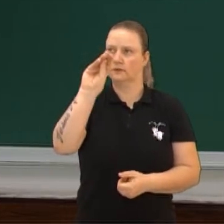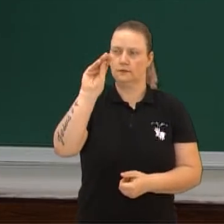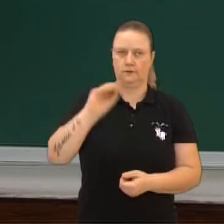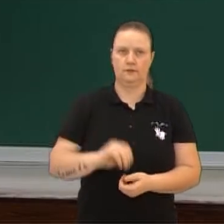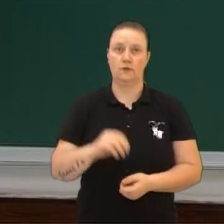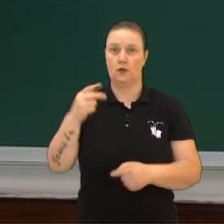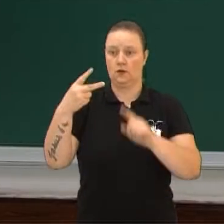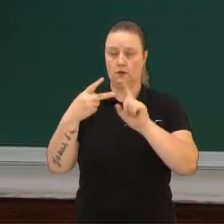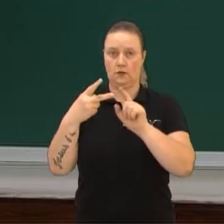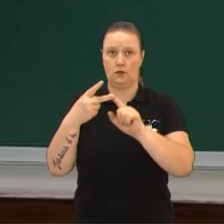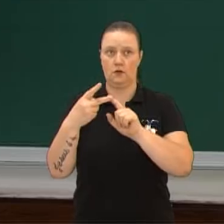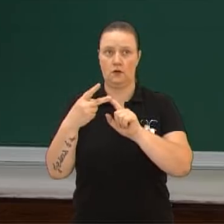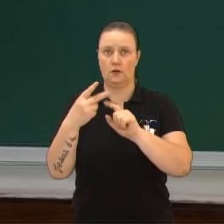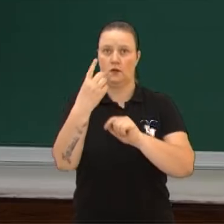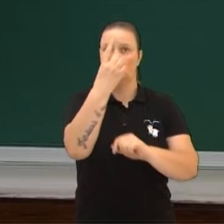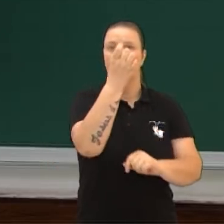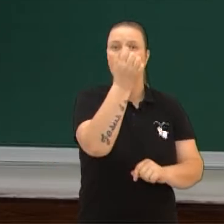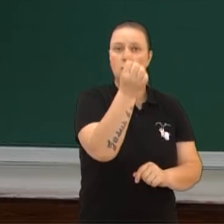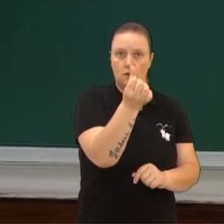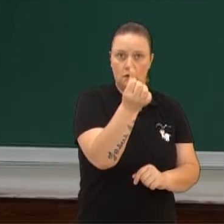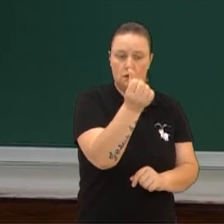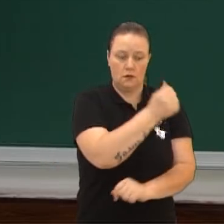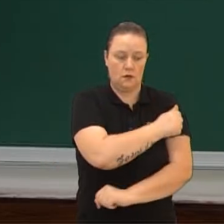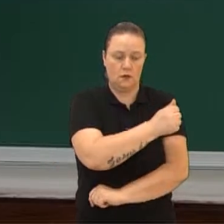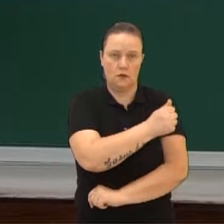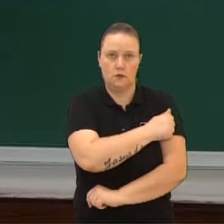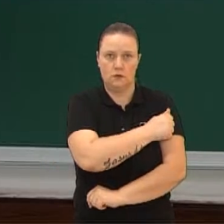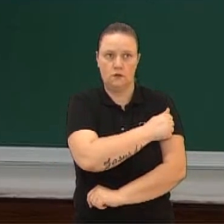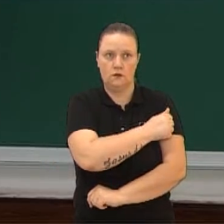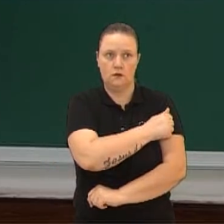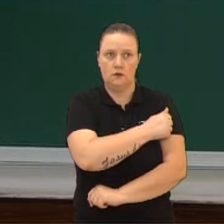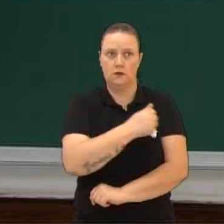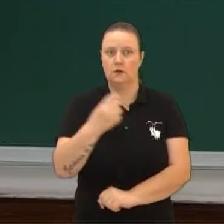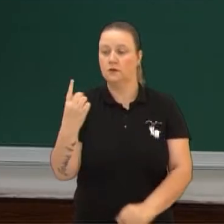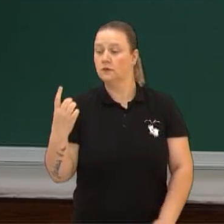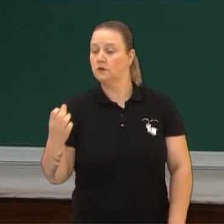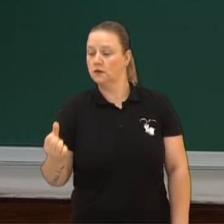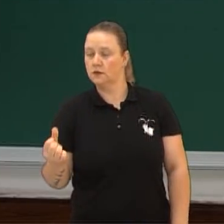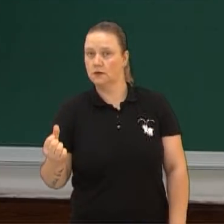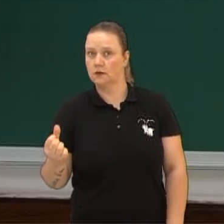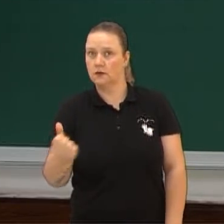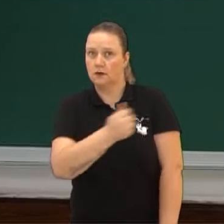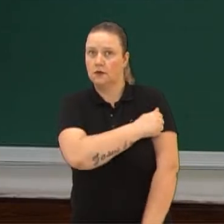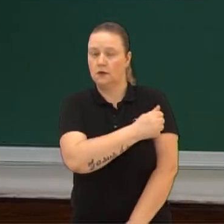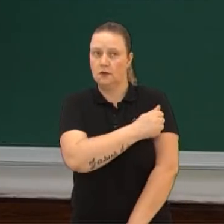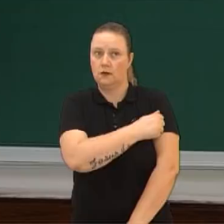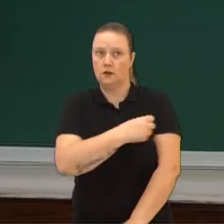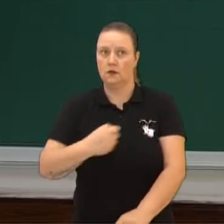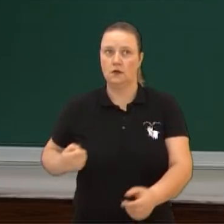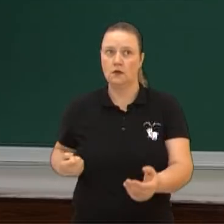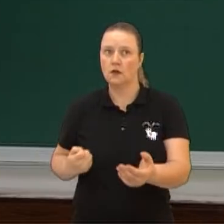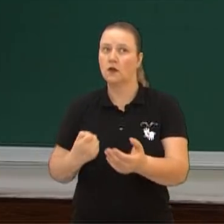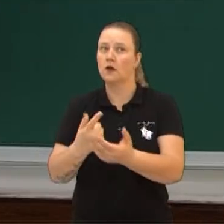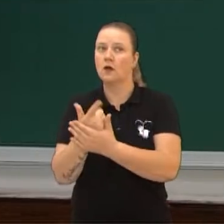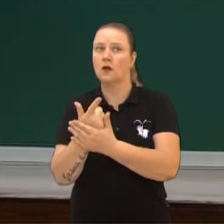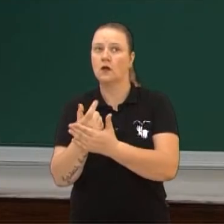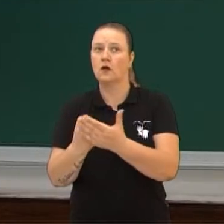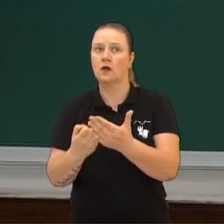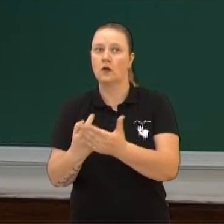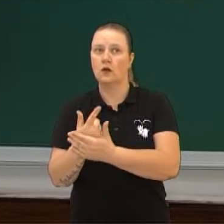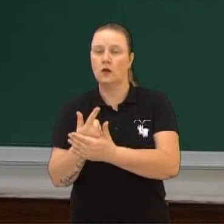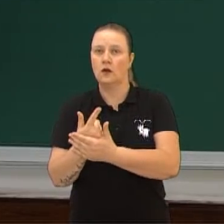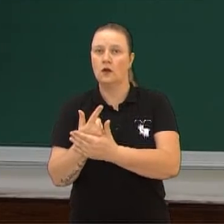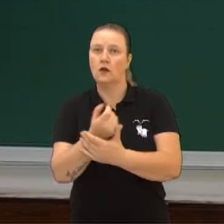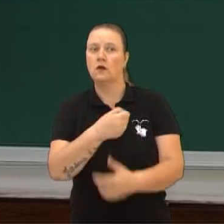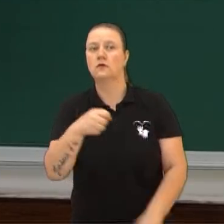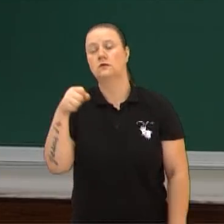dado. 16, o quê? 16 alunos. Cadê 16? Está aqui, ó. 16 alunos, tá bom? 16 alunos, quantos